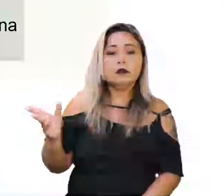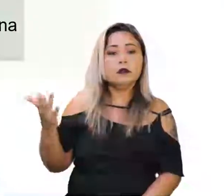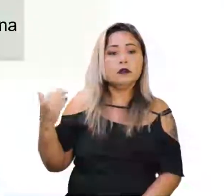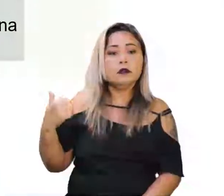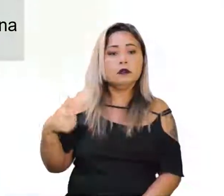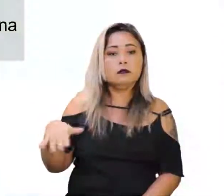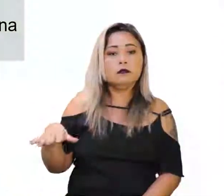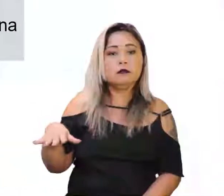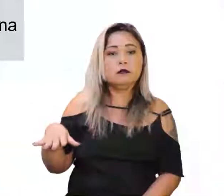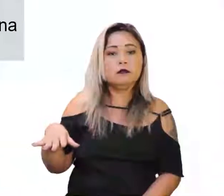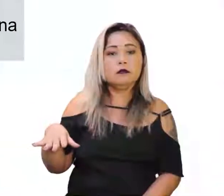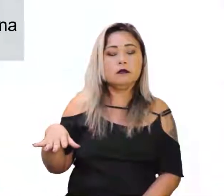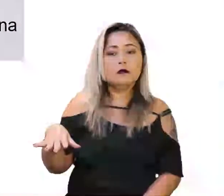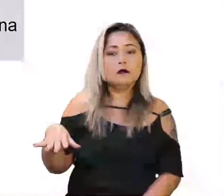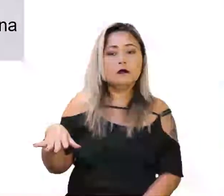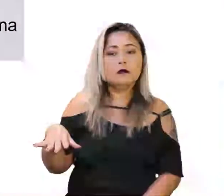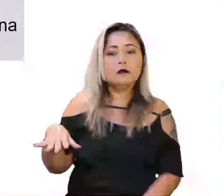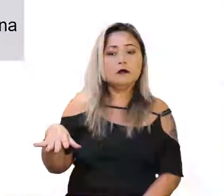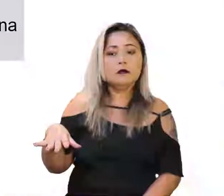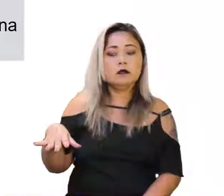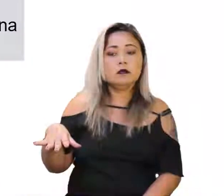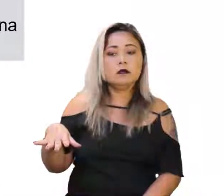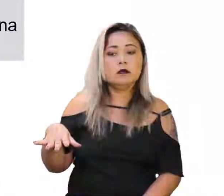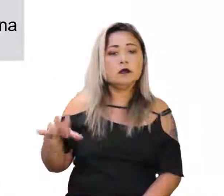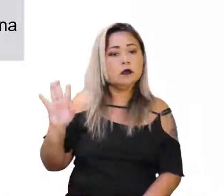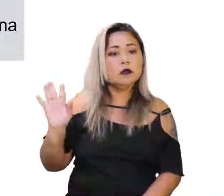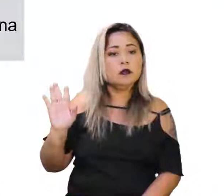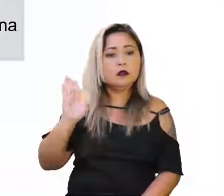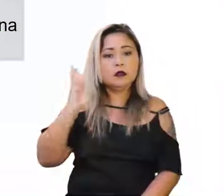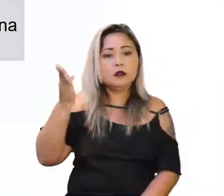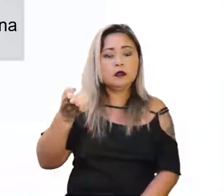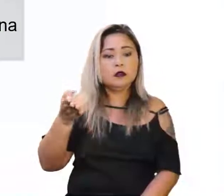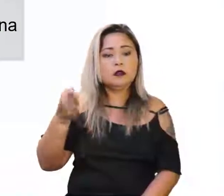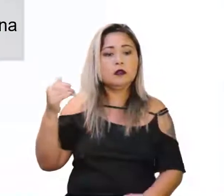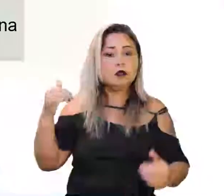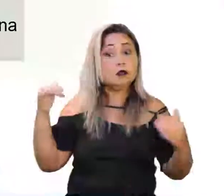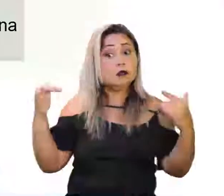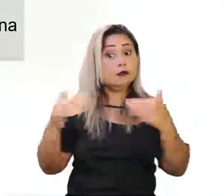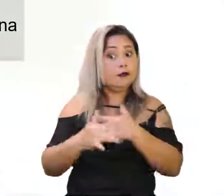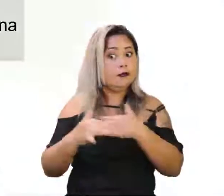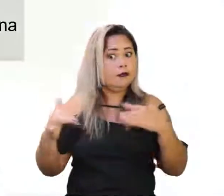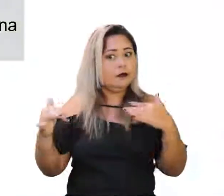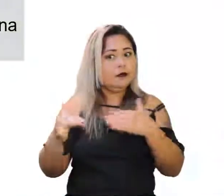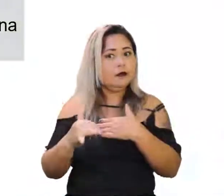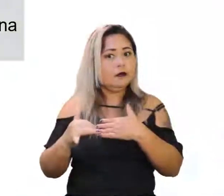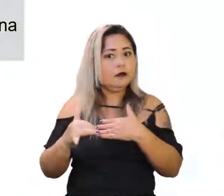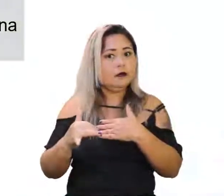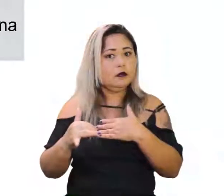Caracteriza-se no outro. Então, vamos já direto aqui ver sobre intervenções urbanas.